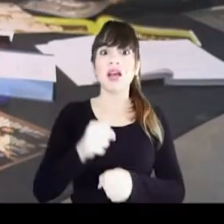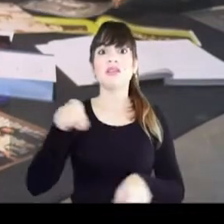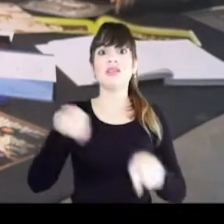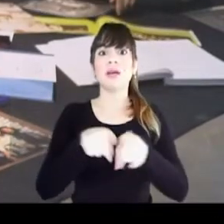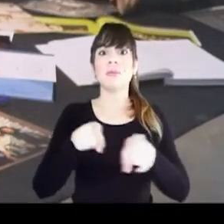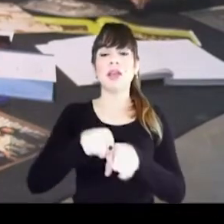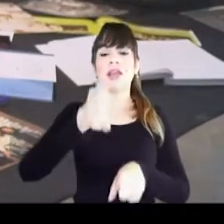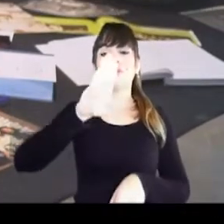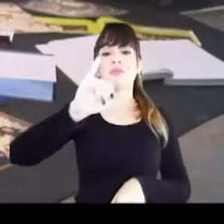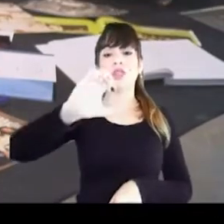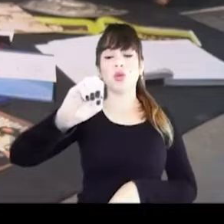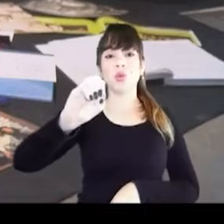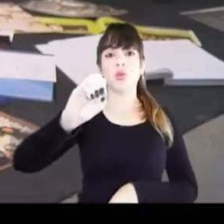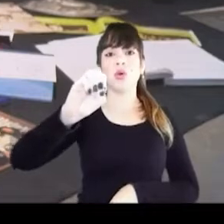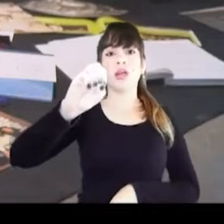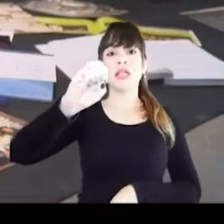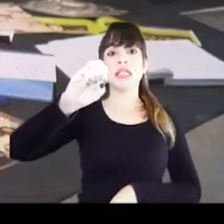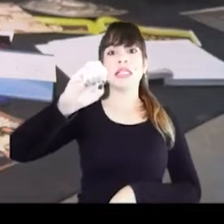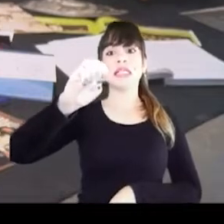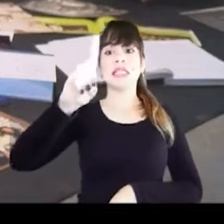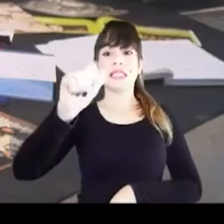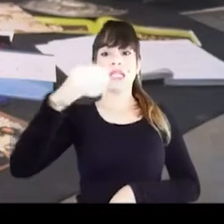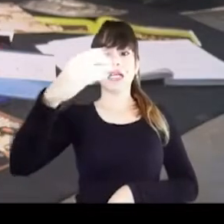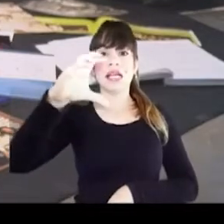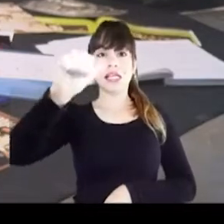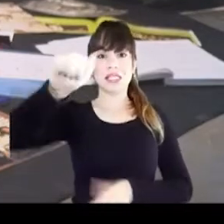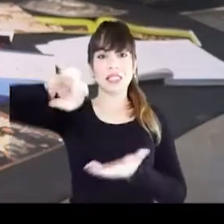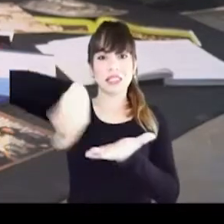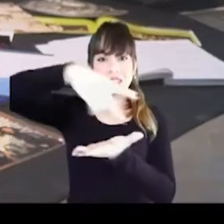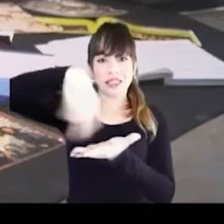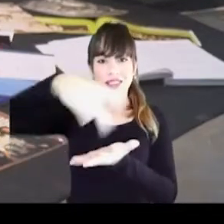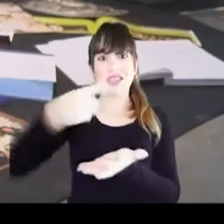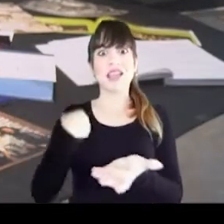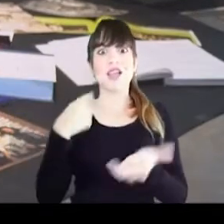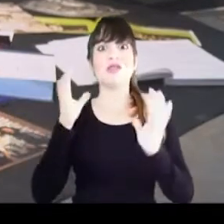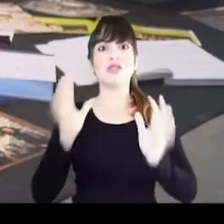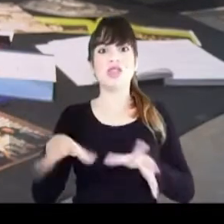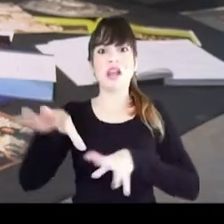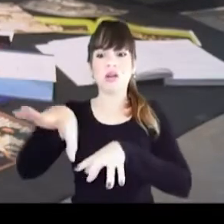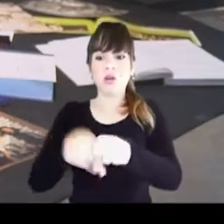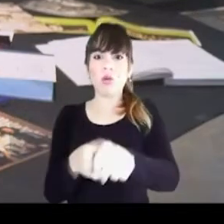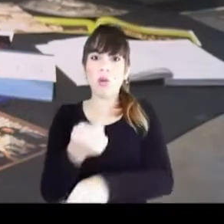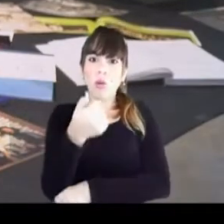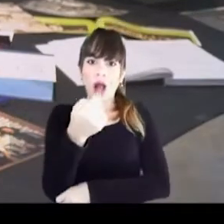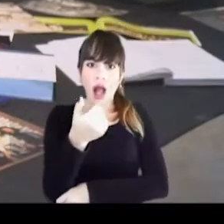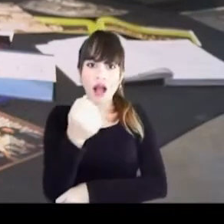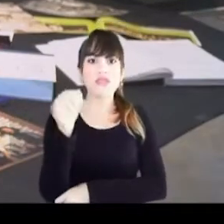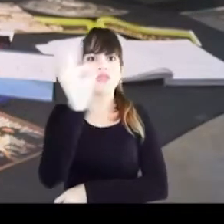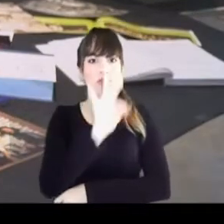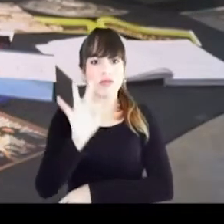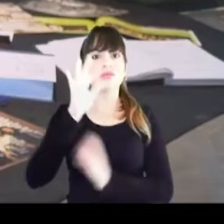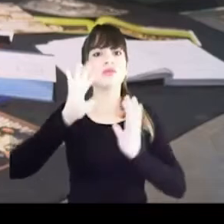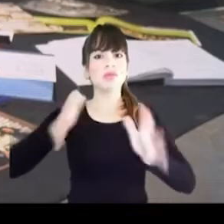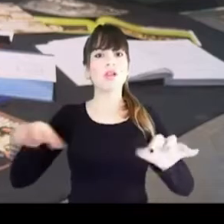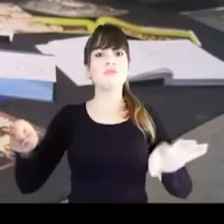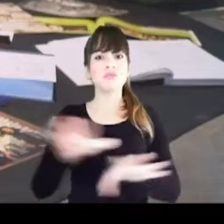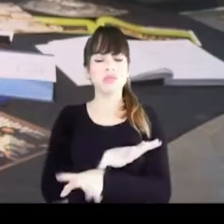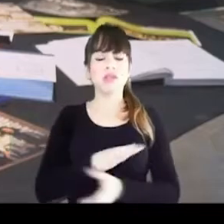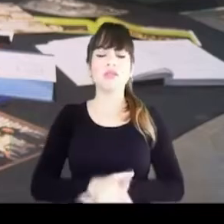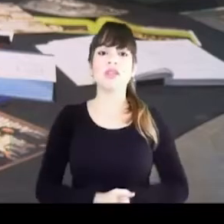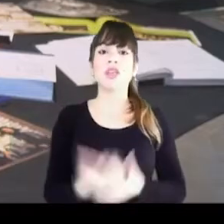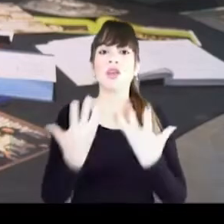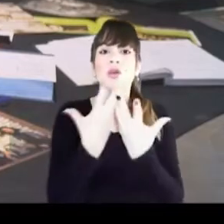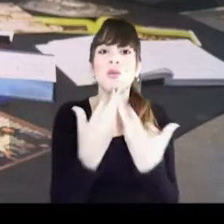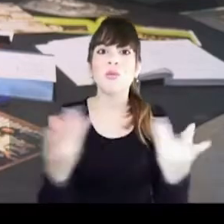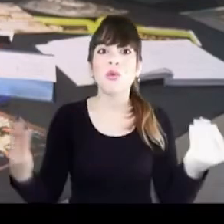tinham muito a questão da biodança, né? Total, porque eu fazia biodança na época, né? A gente já tava, eu estava quase me formando em biodança. E